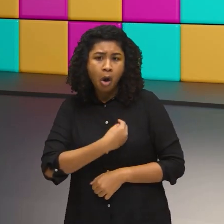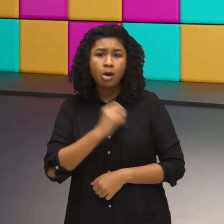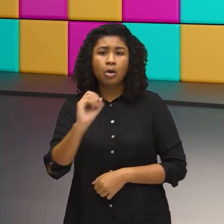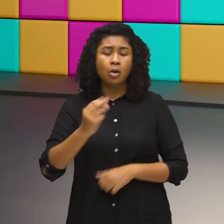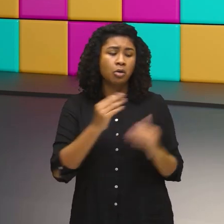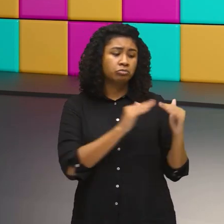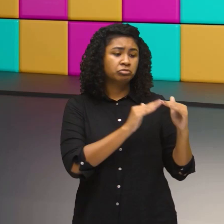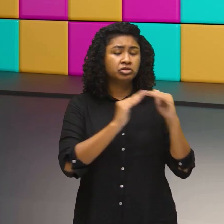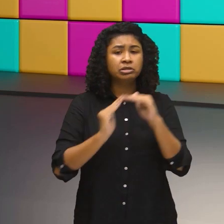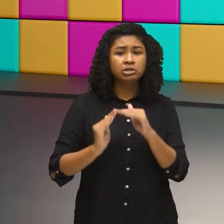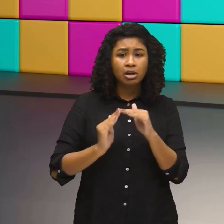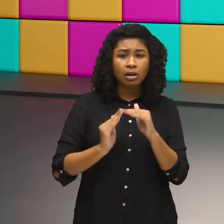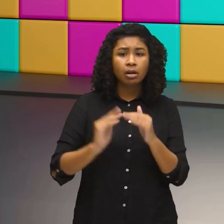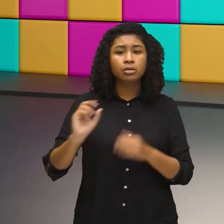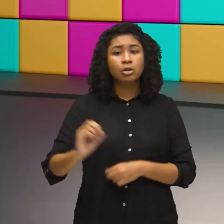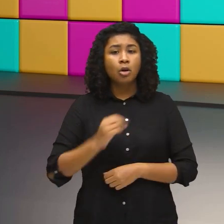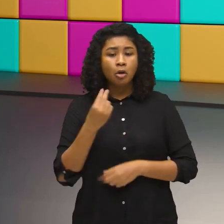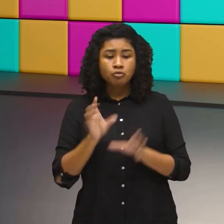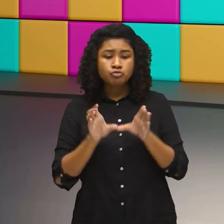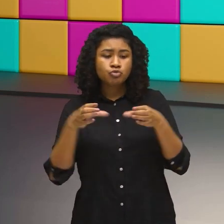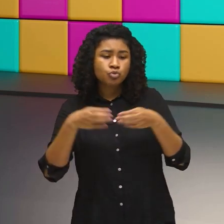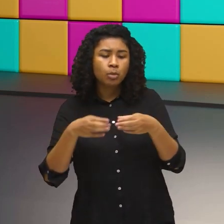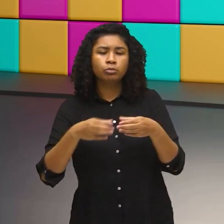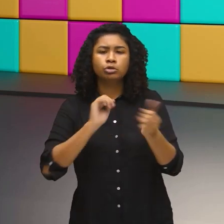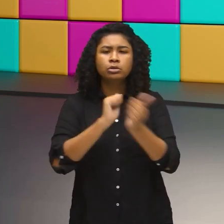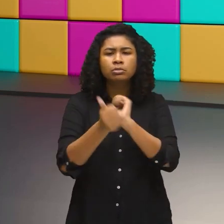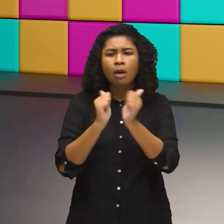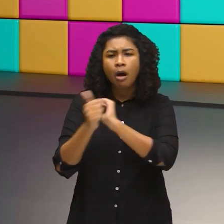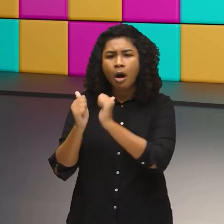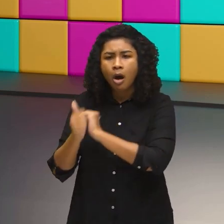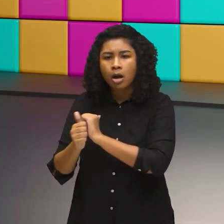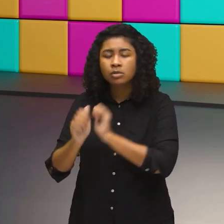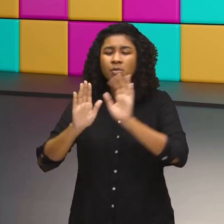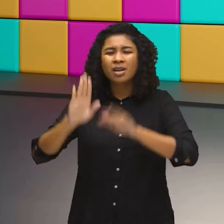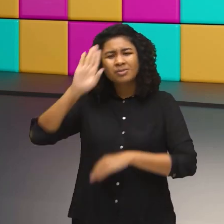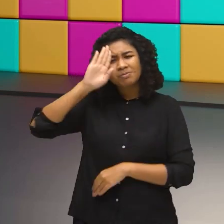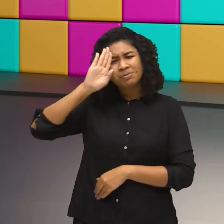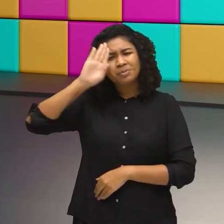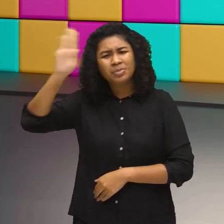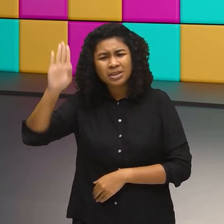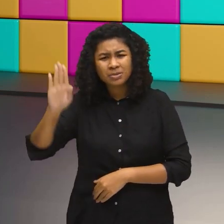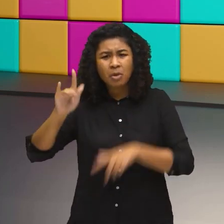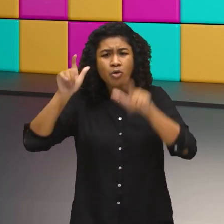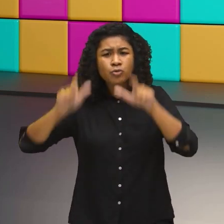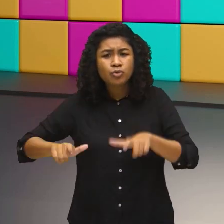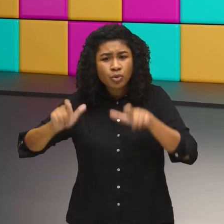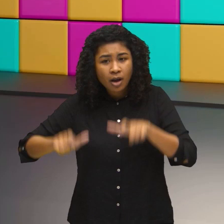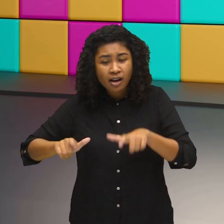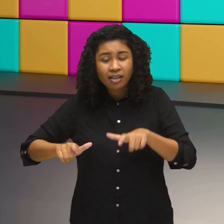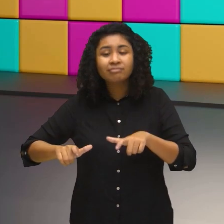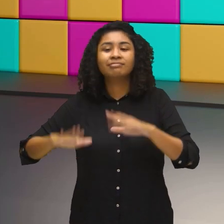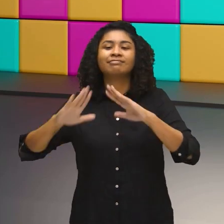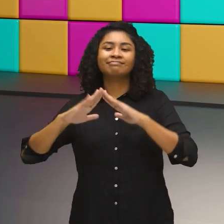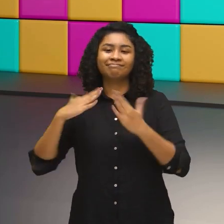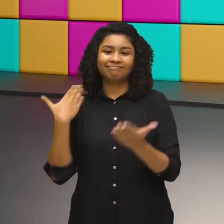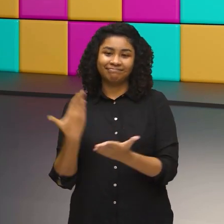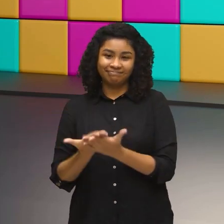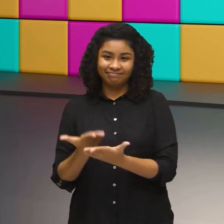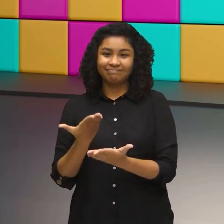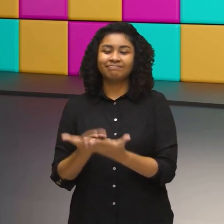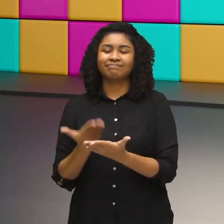recreações esportivas. Mas o local onde isso mais acontece é na escola. Por